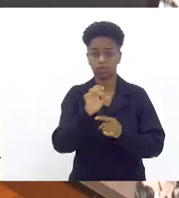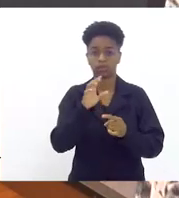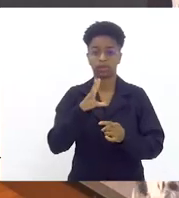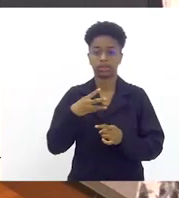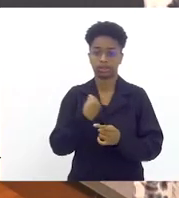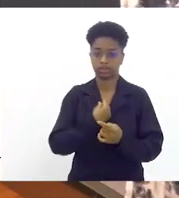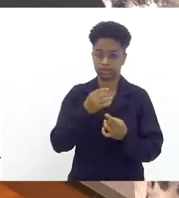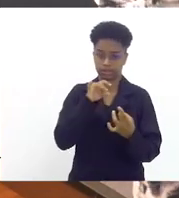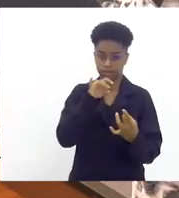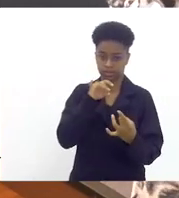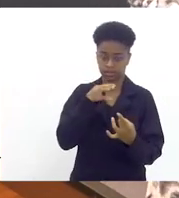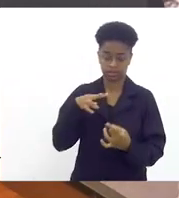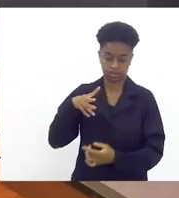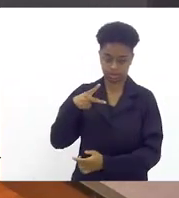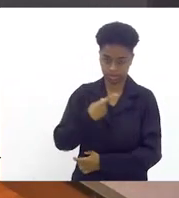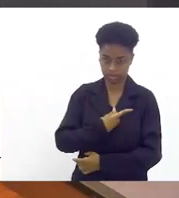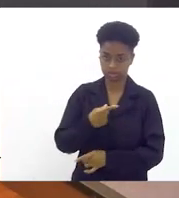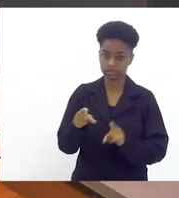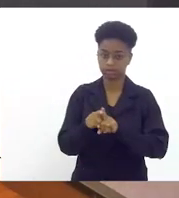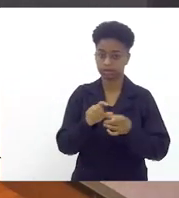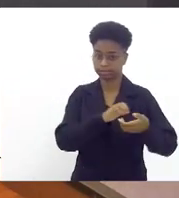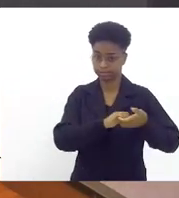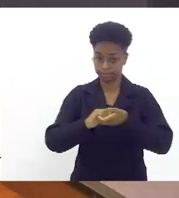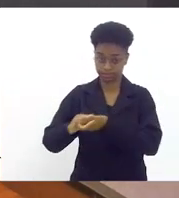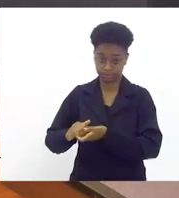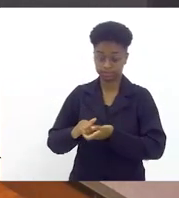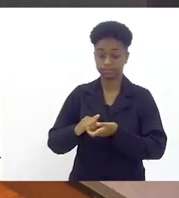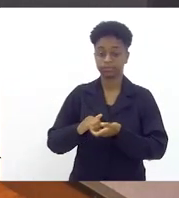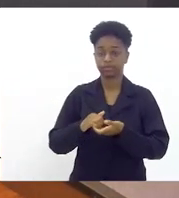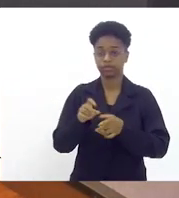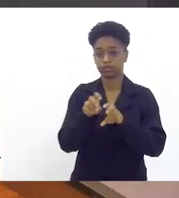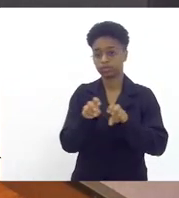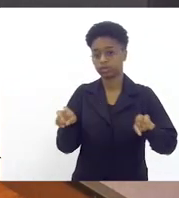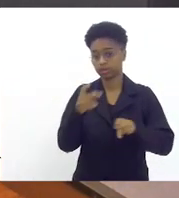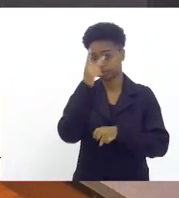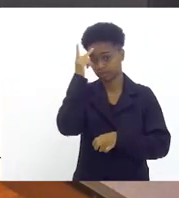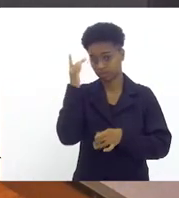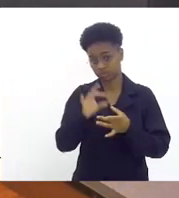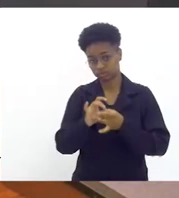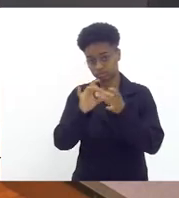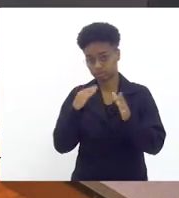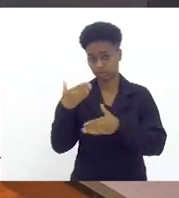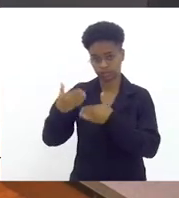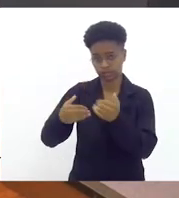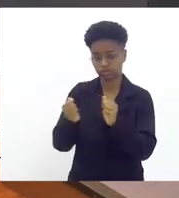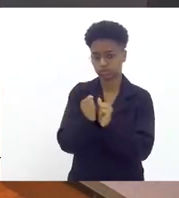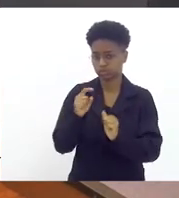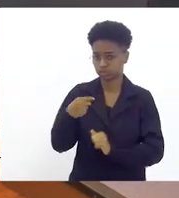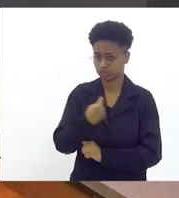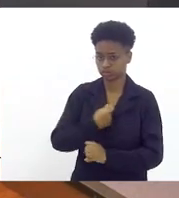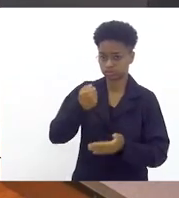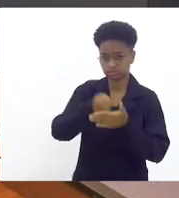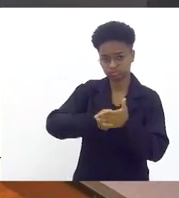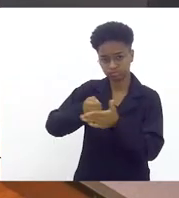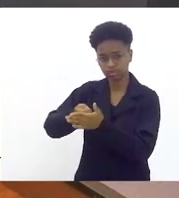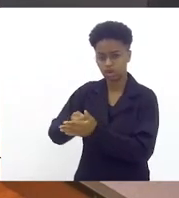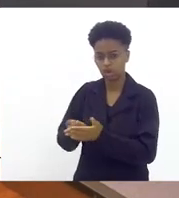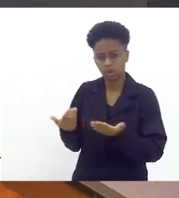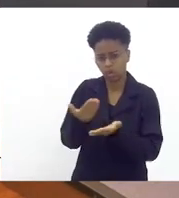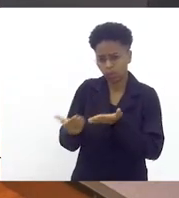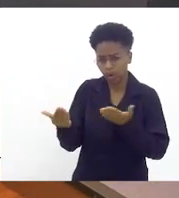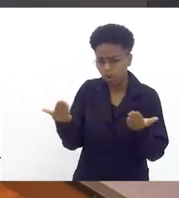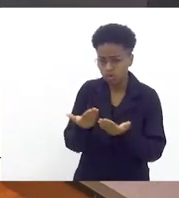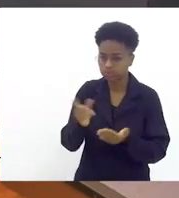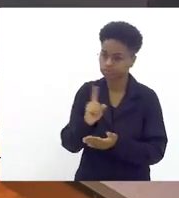Janeiro. Cumprimentar toda a mesa, né, de pessoas disponíveis a avançar conosco, né, Dani, nessa luta que não é de hoje, né?